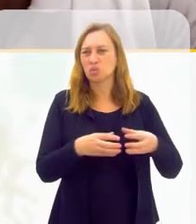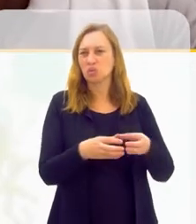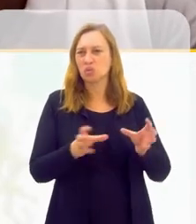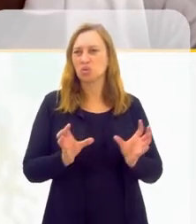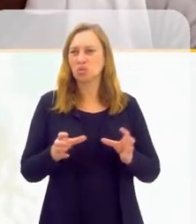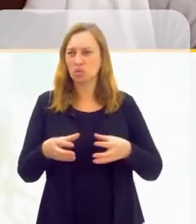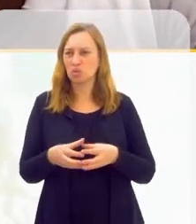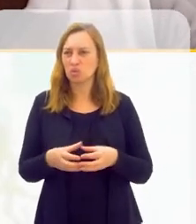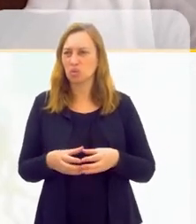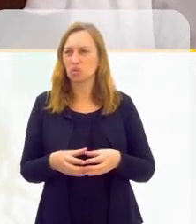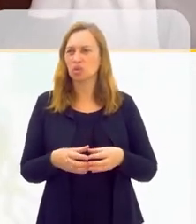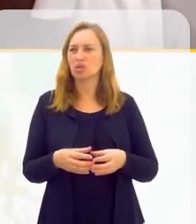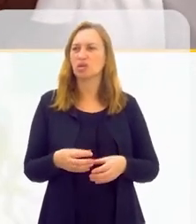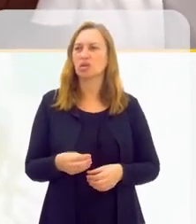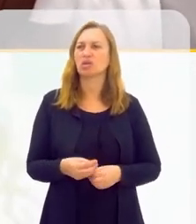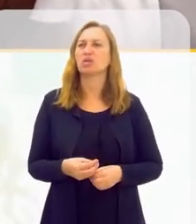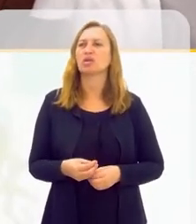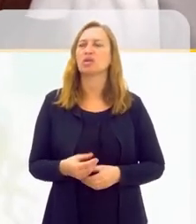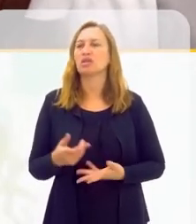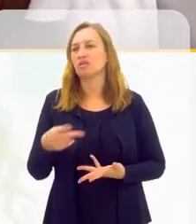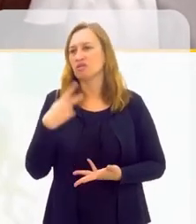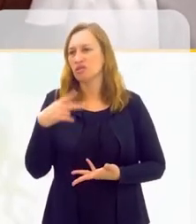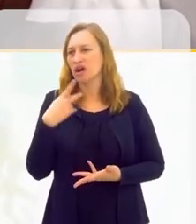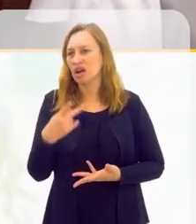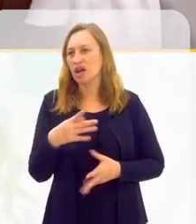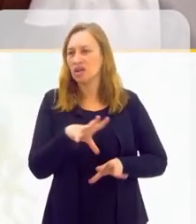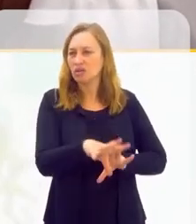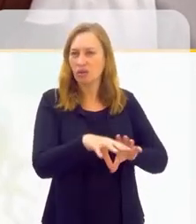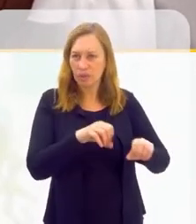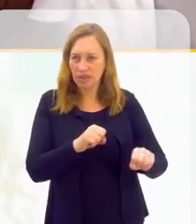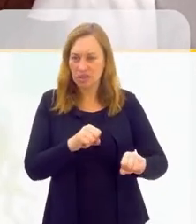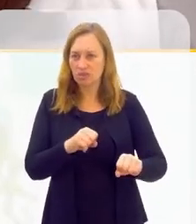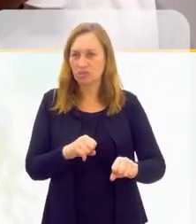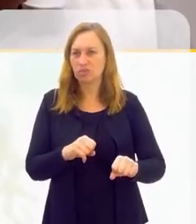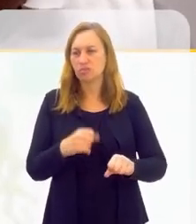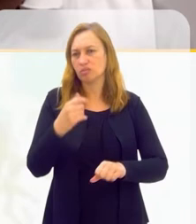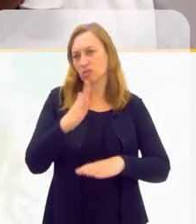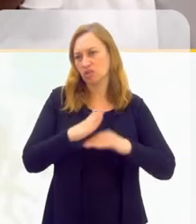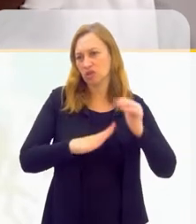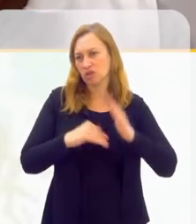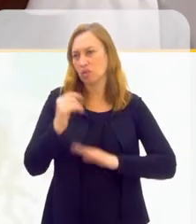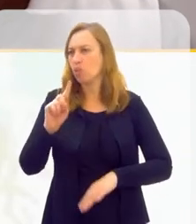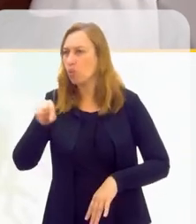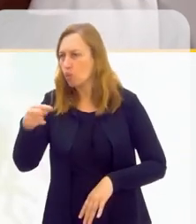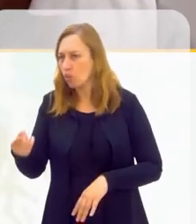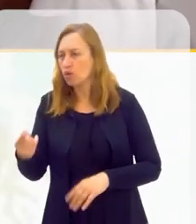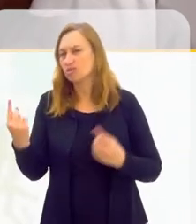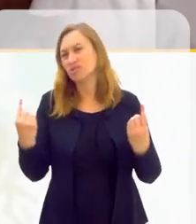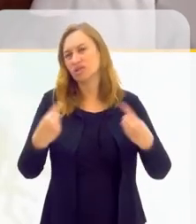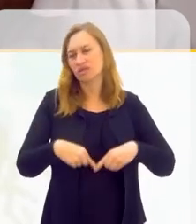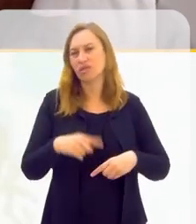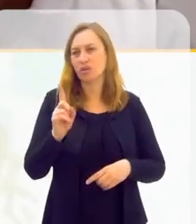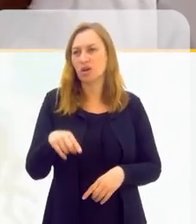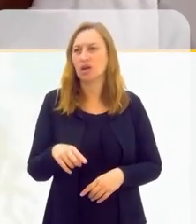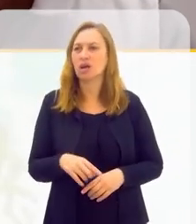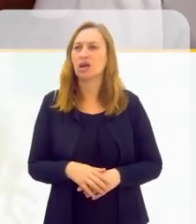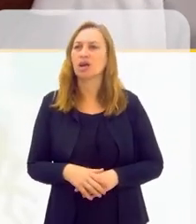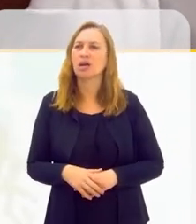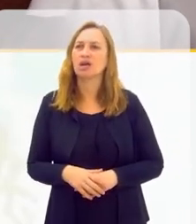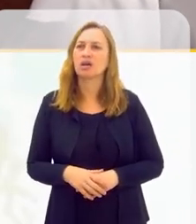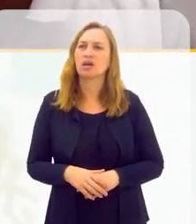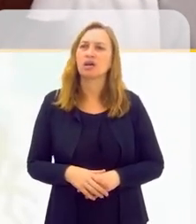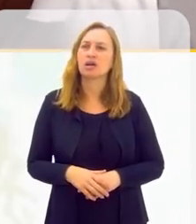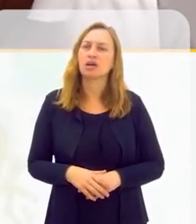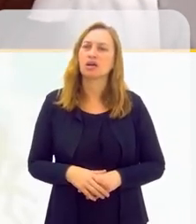vivem essencialmente do voluntariado, especialmente quando estão a falar de formação desportiva. Por outro lado, o desafio